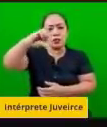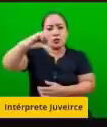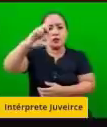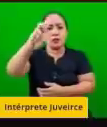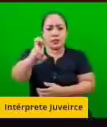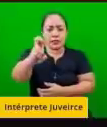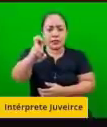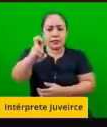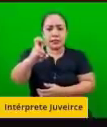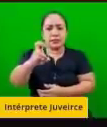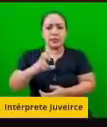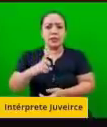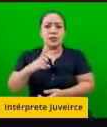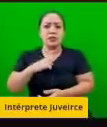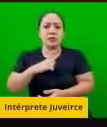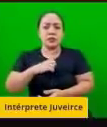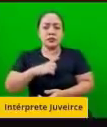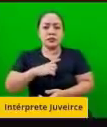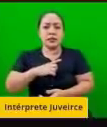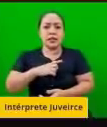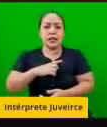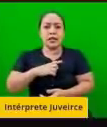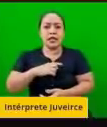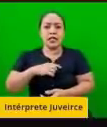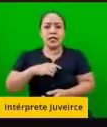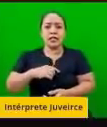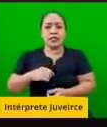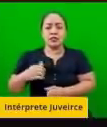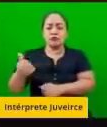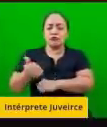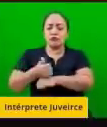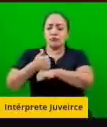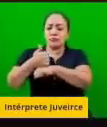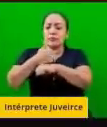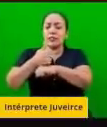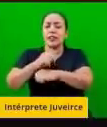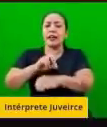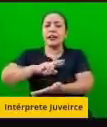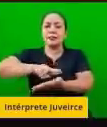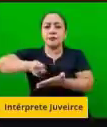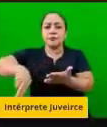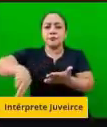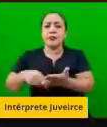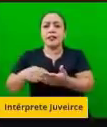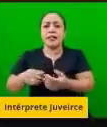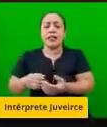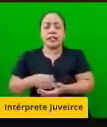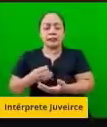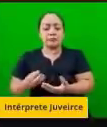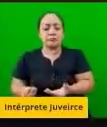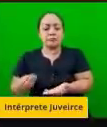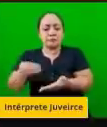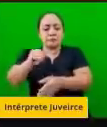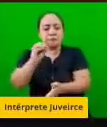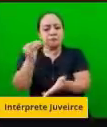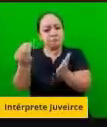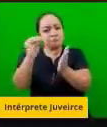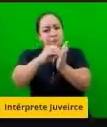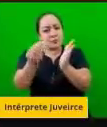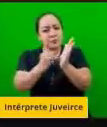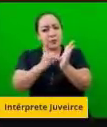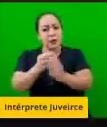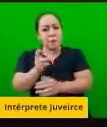qualidades atribuídas pela academia ao seu quadro. A gente pode observar que esse quadro ele é